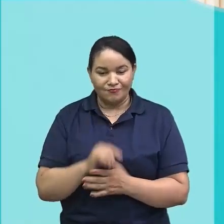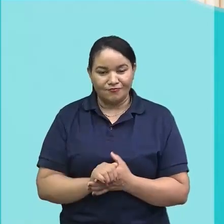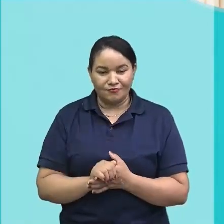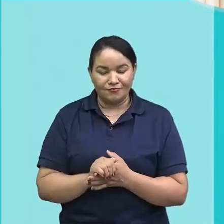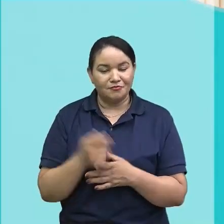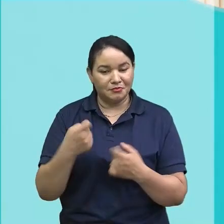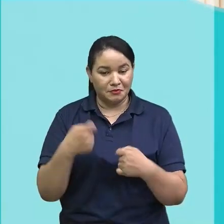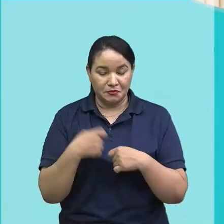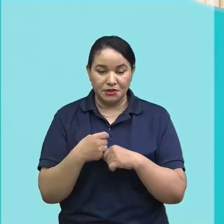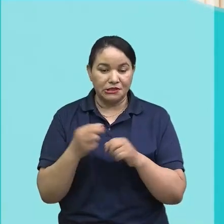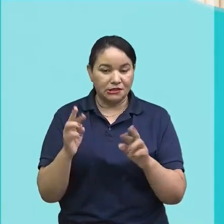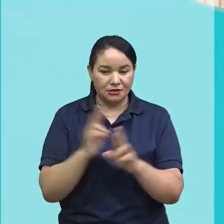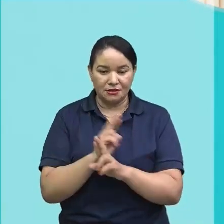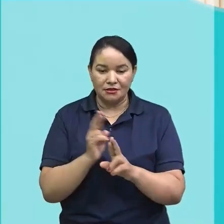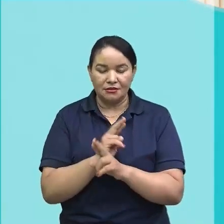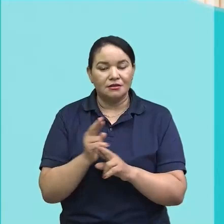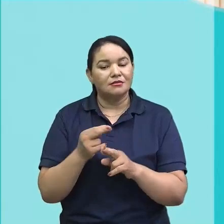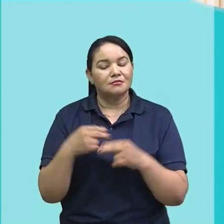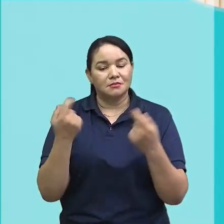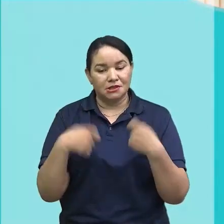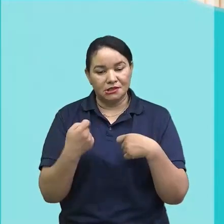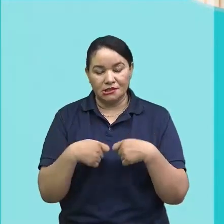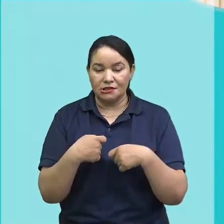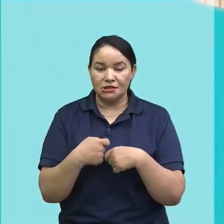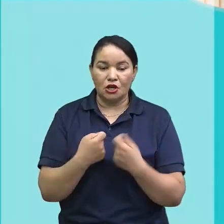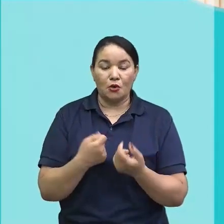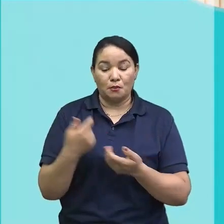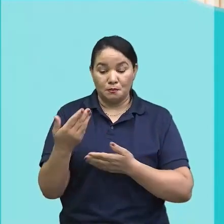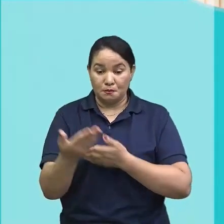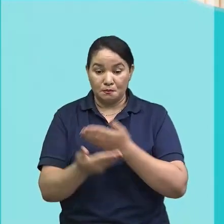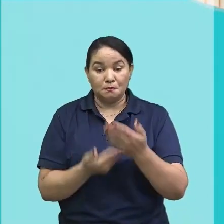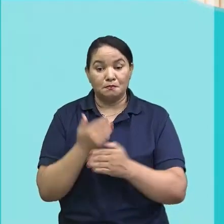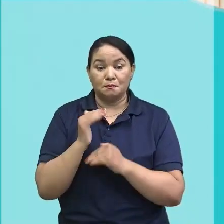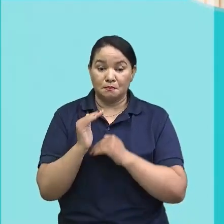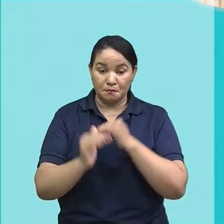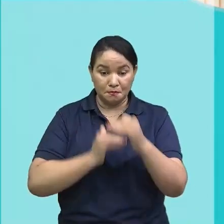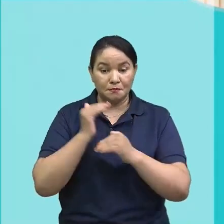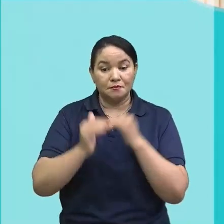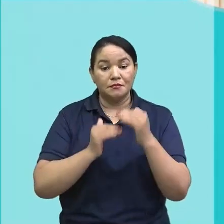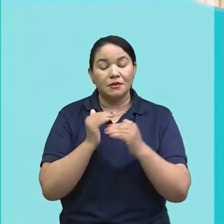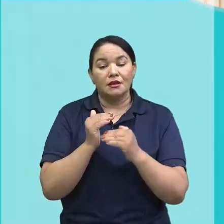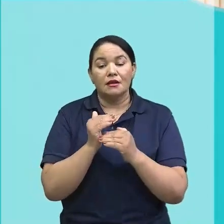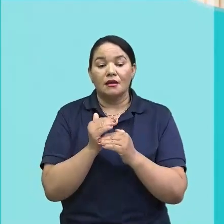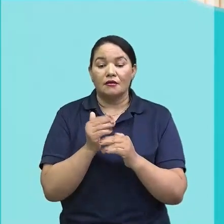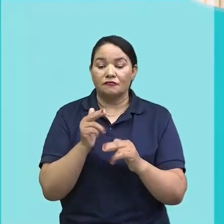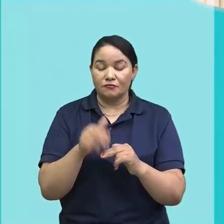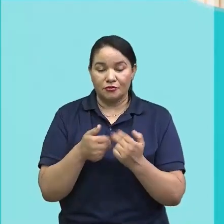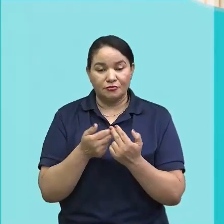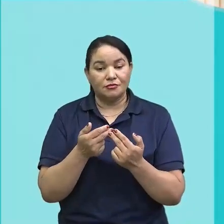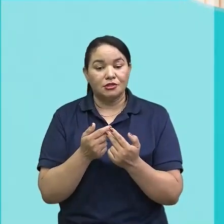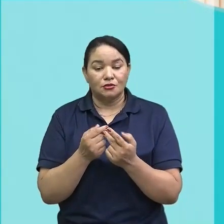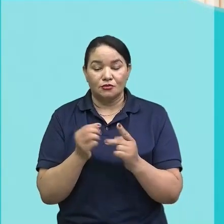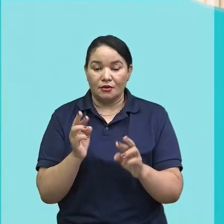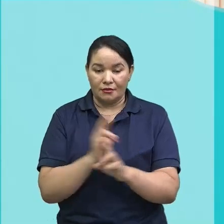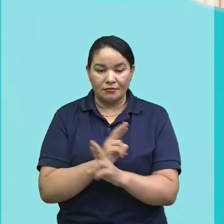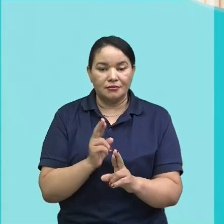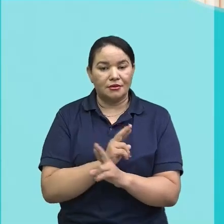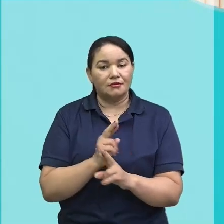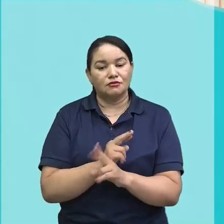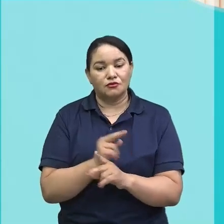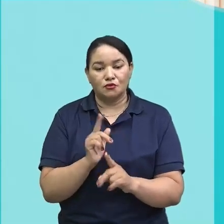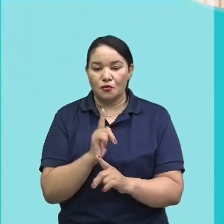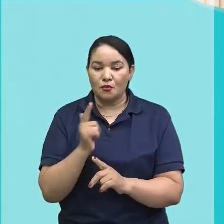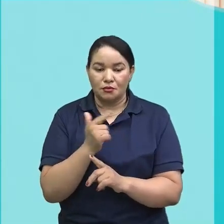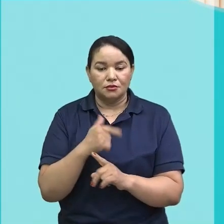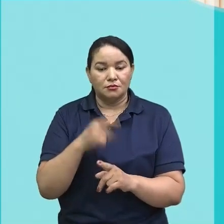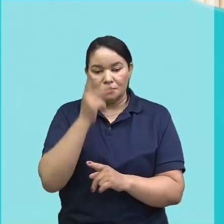suas relações. Nós precisamos nos desenvolver a partir dessas relações.